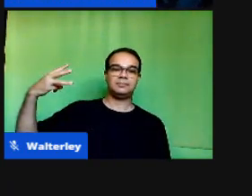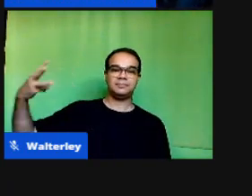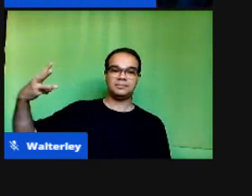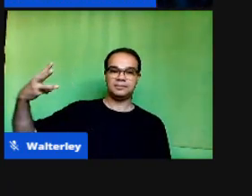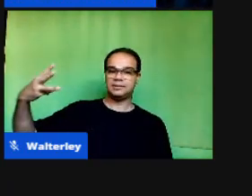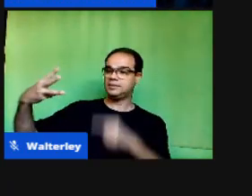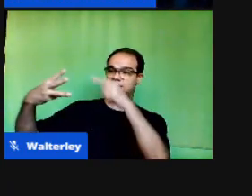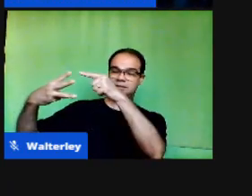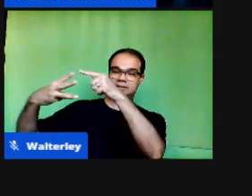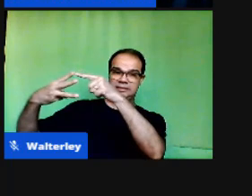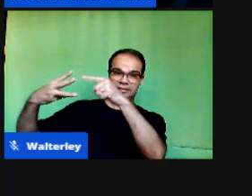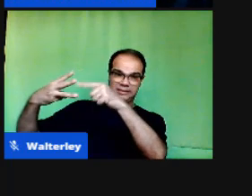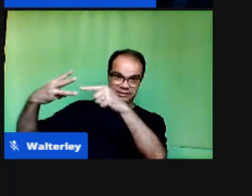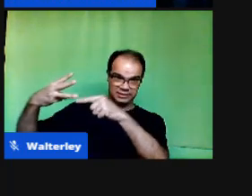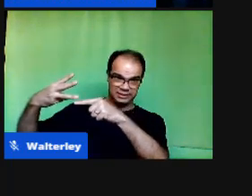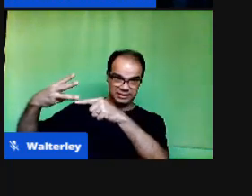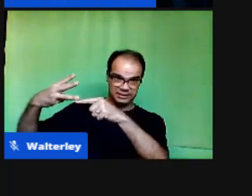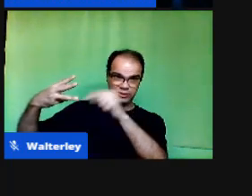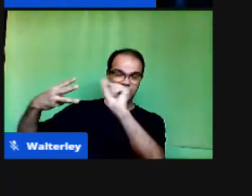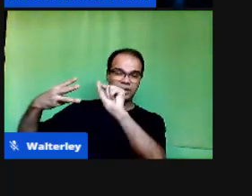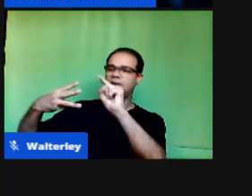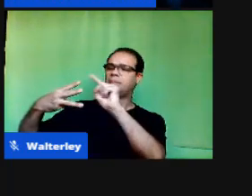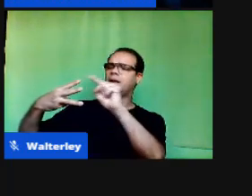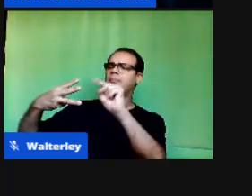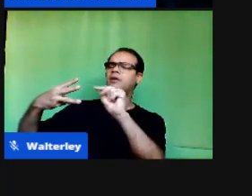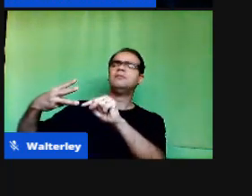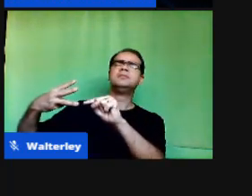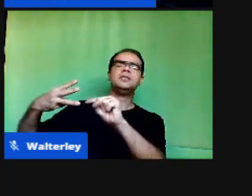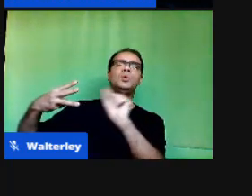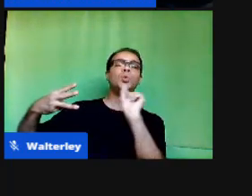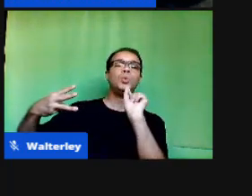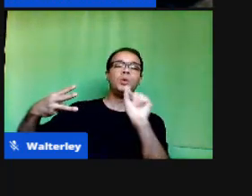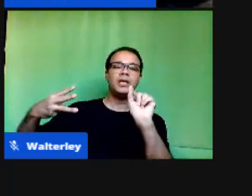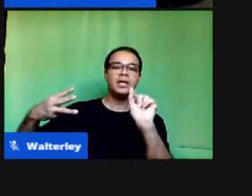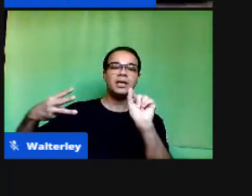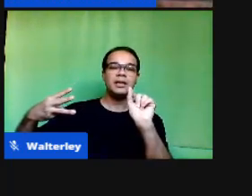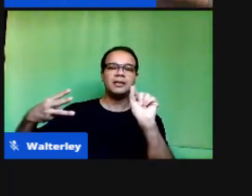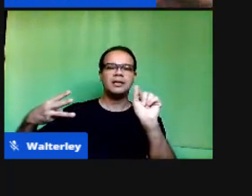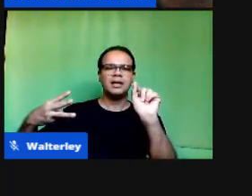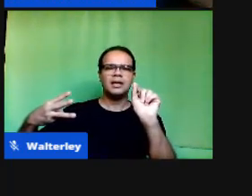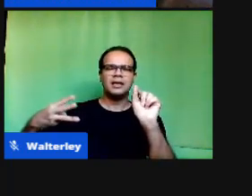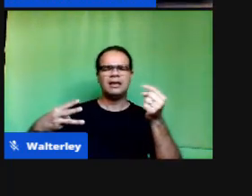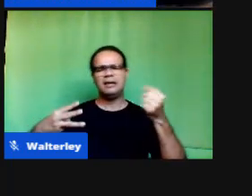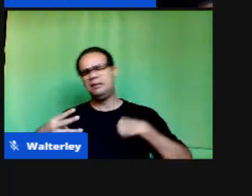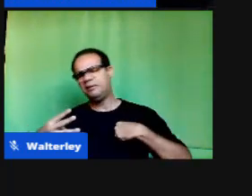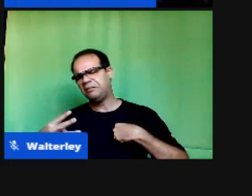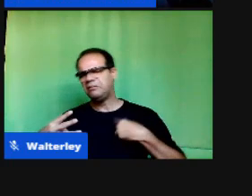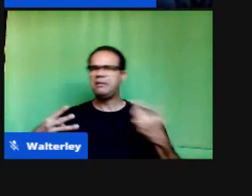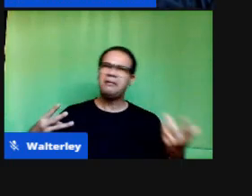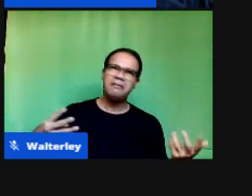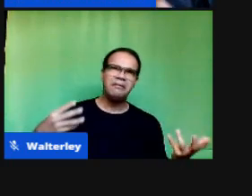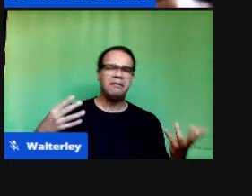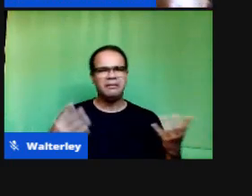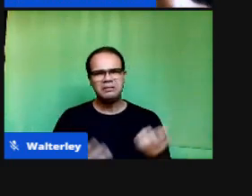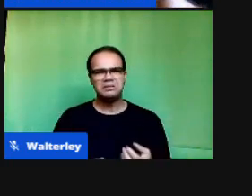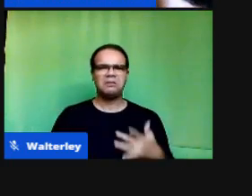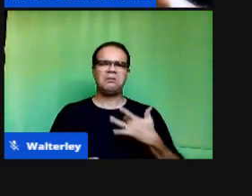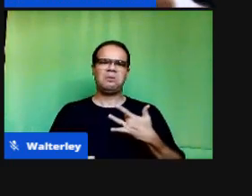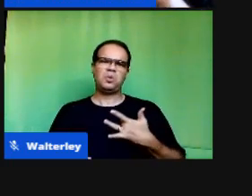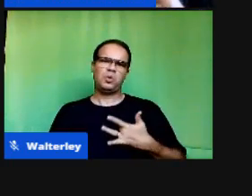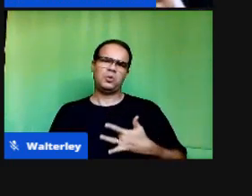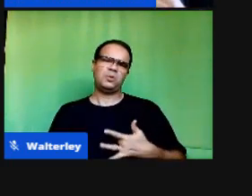exercício. E quais foram os 3 últimos erros que você justificou? Na verdade, esse justificou